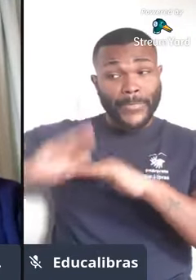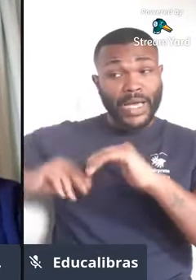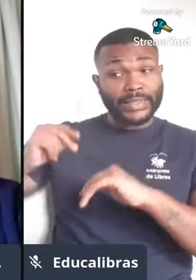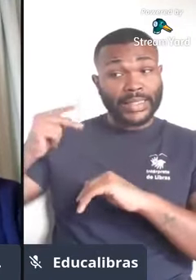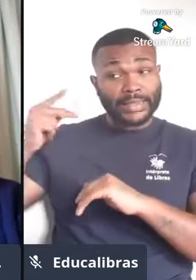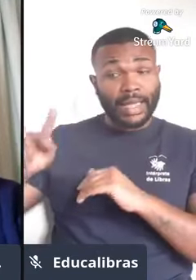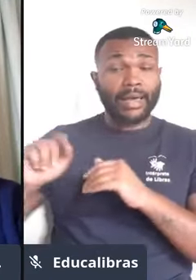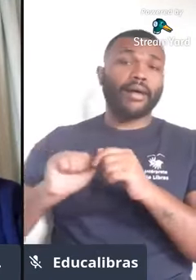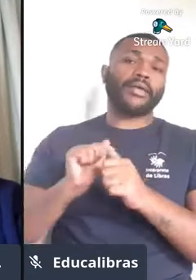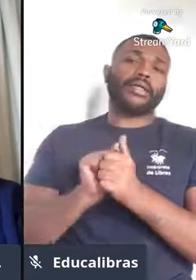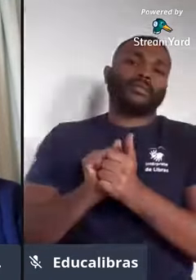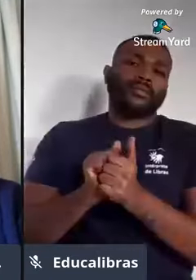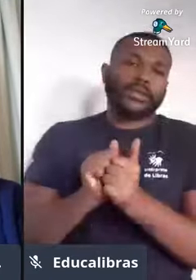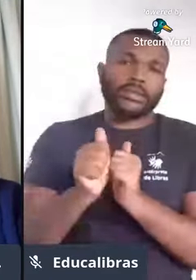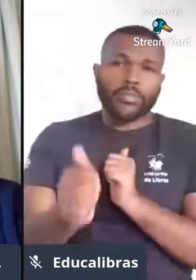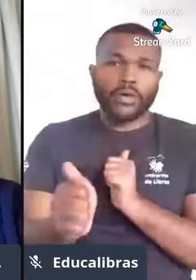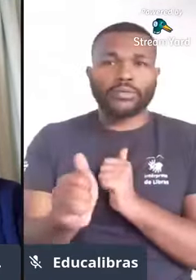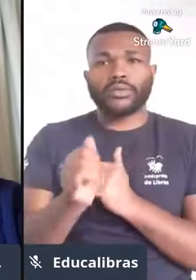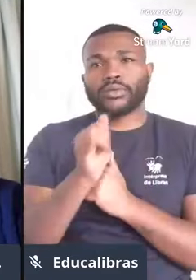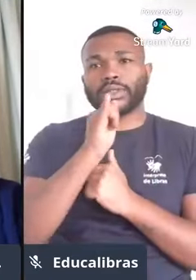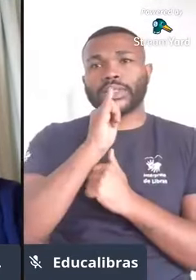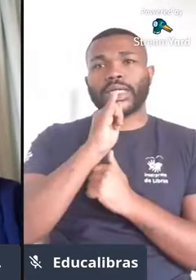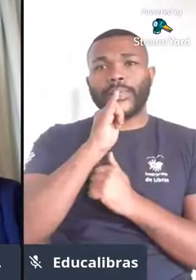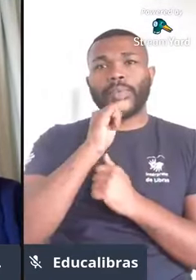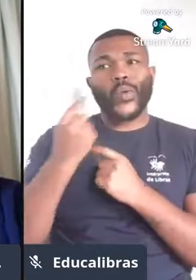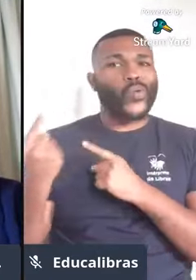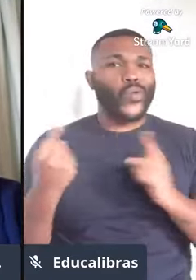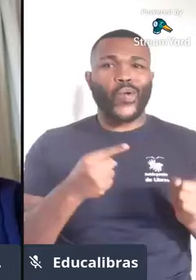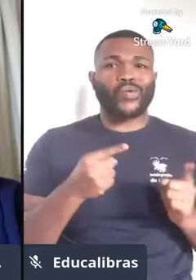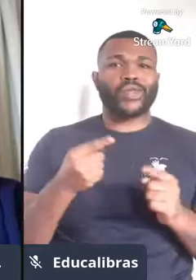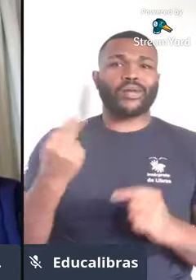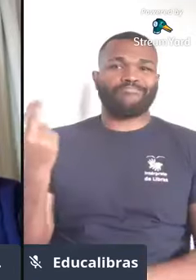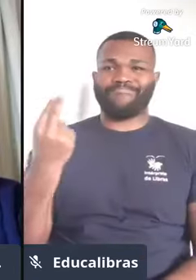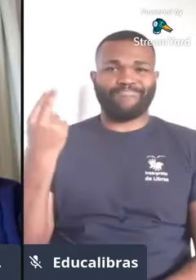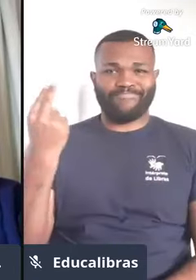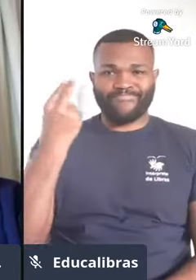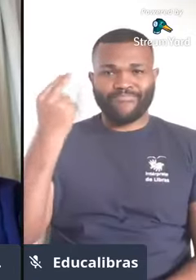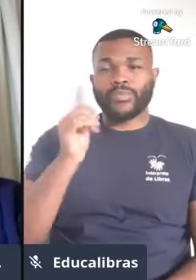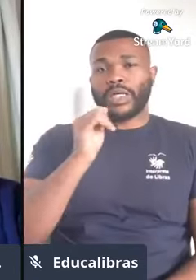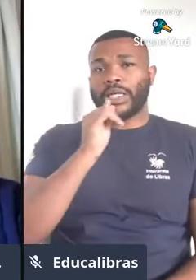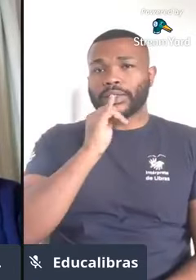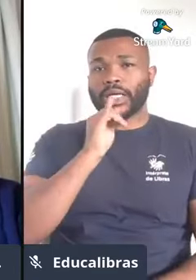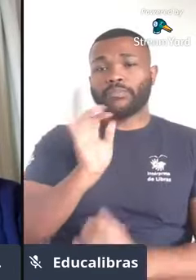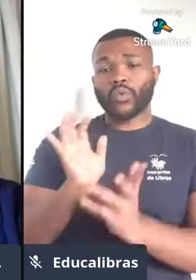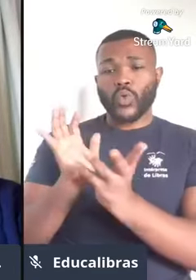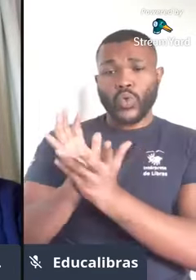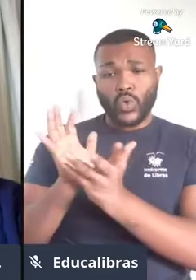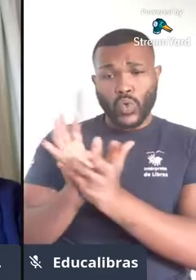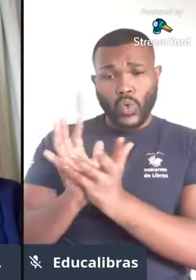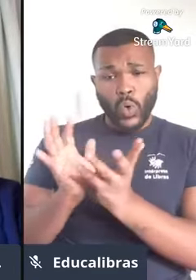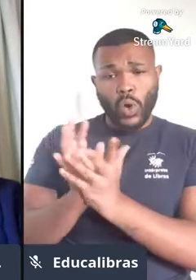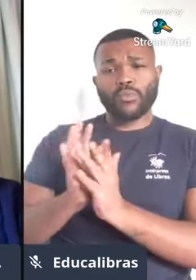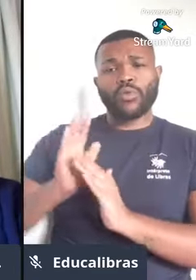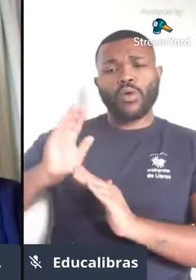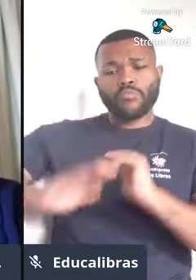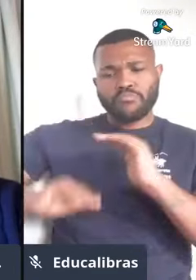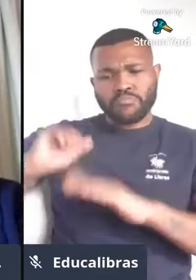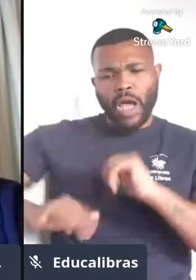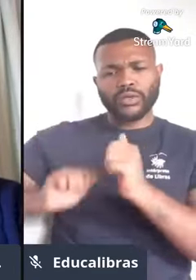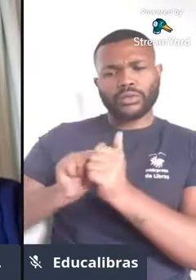desportiva, aí não fará sentido nós sermos contra. Então, se um clube que é voltado para a prática desportiva